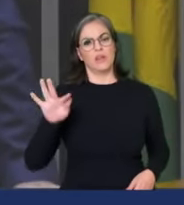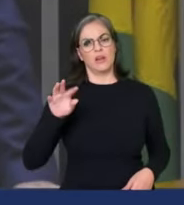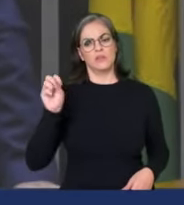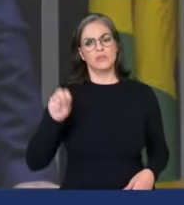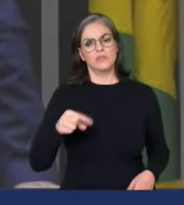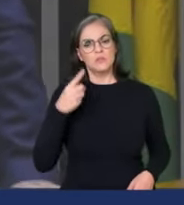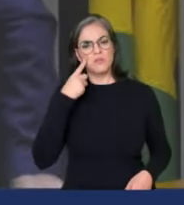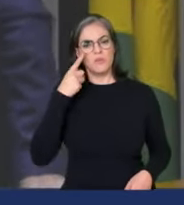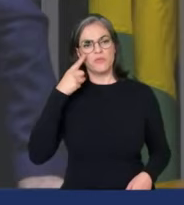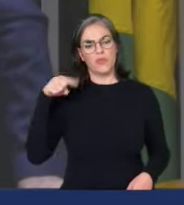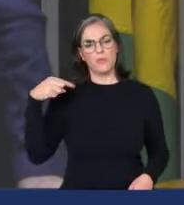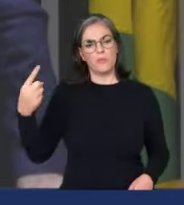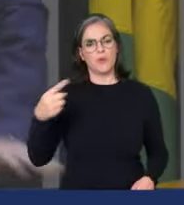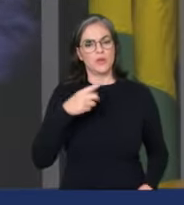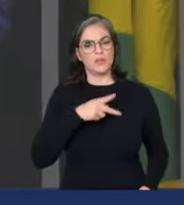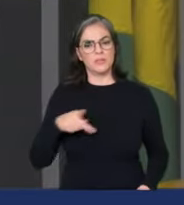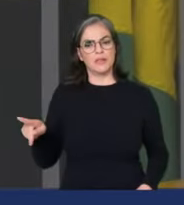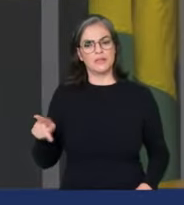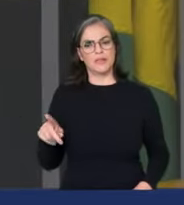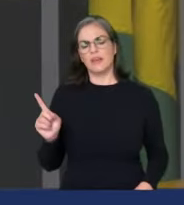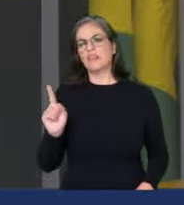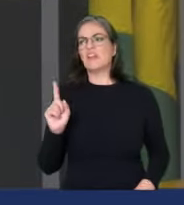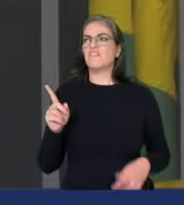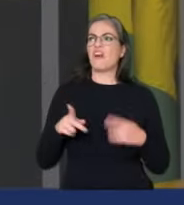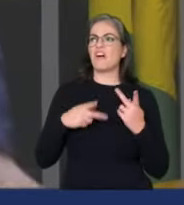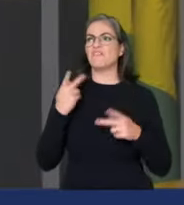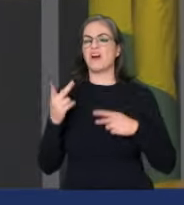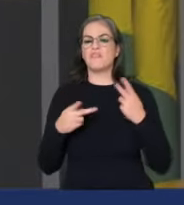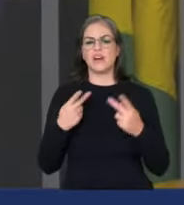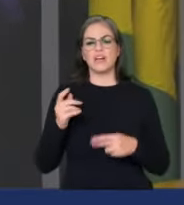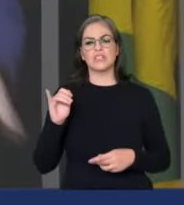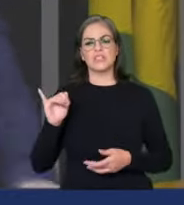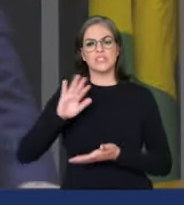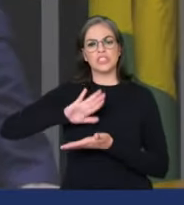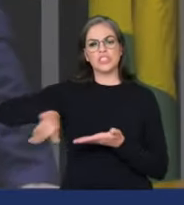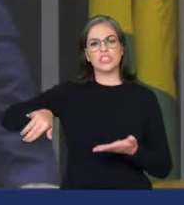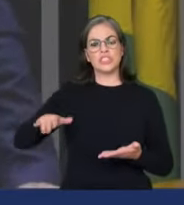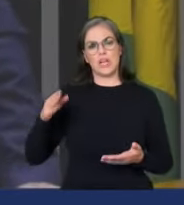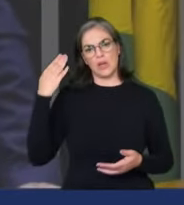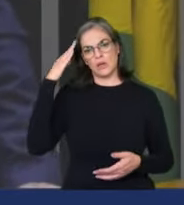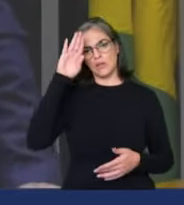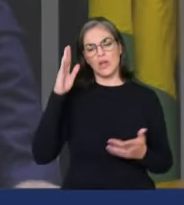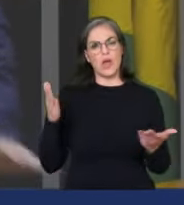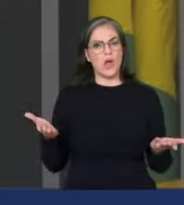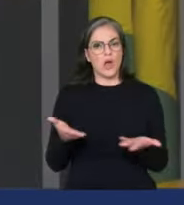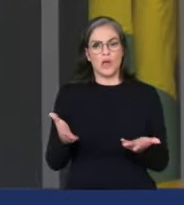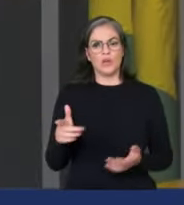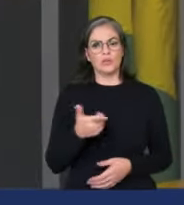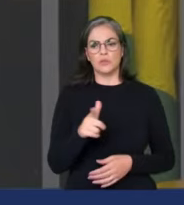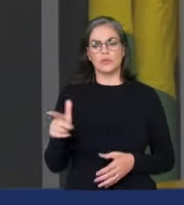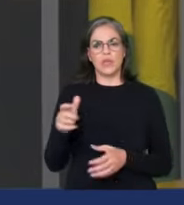próxima? Não vem com essa, porque tirar Bolsonaro hoje não tem orçamento. Sim! Tem 42 bilhões na mão dele, disse que tem 46